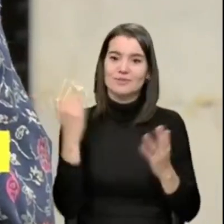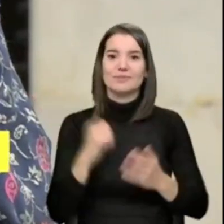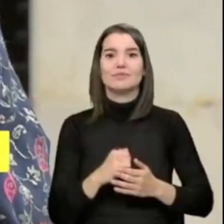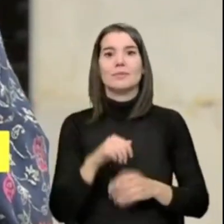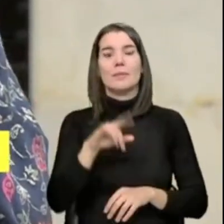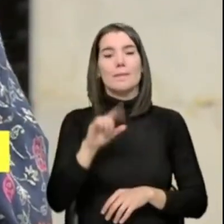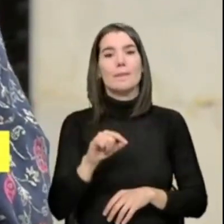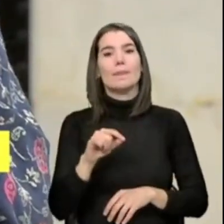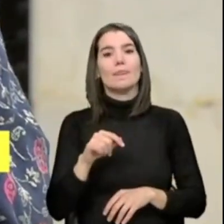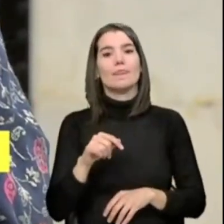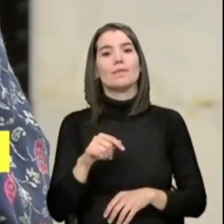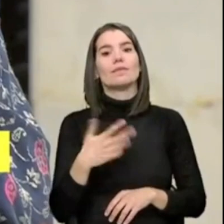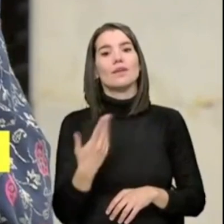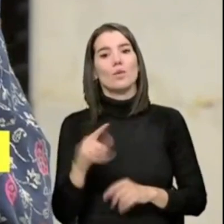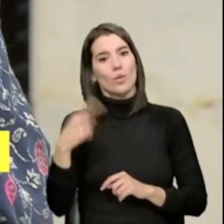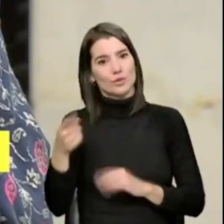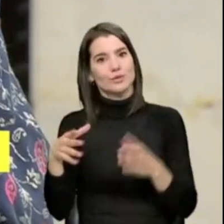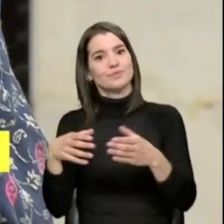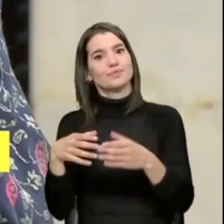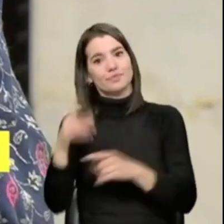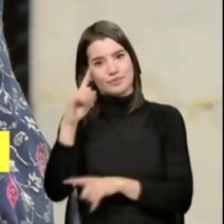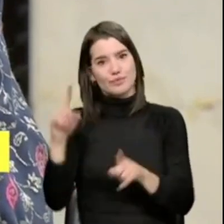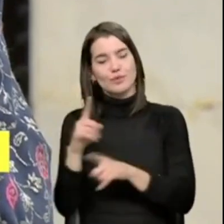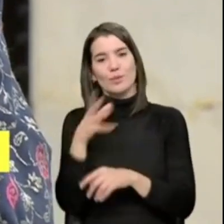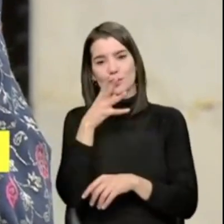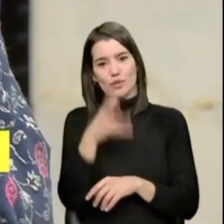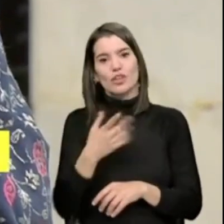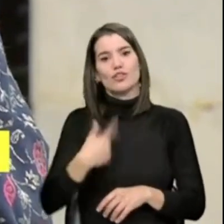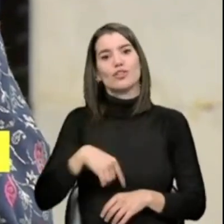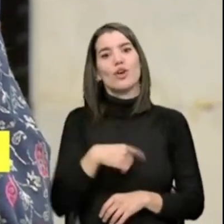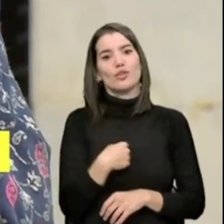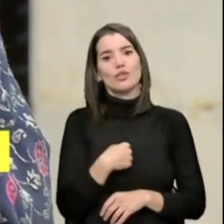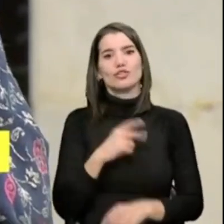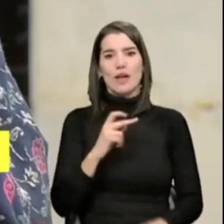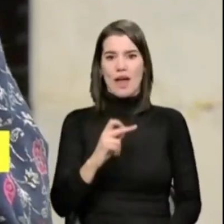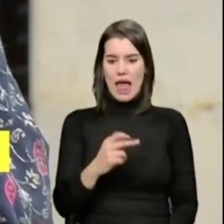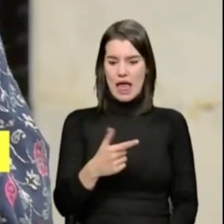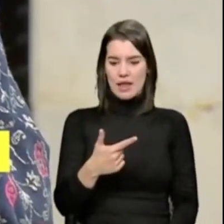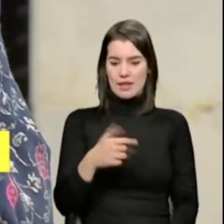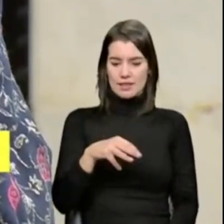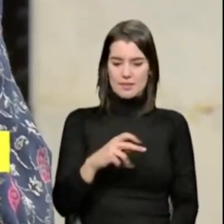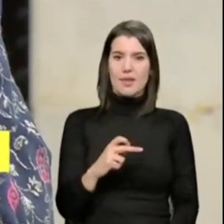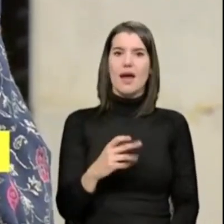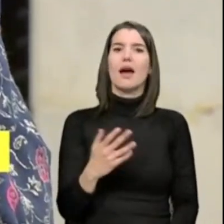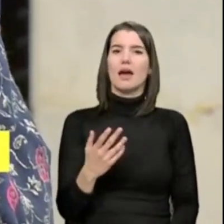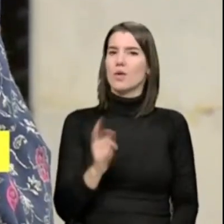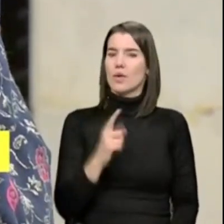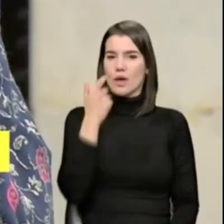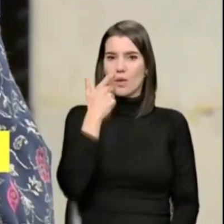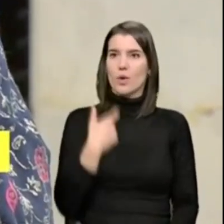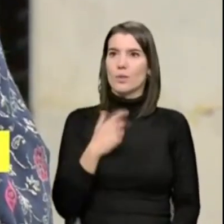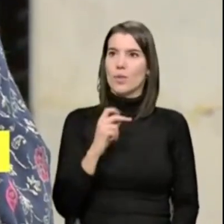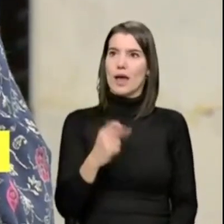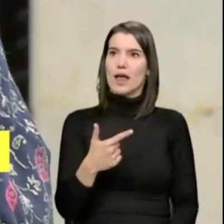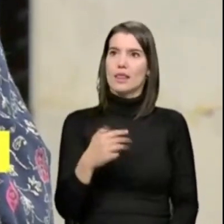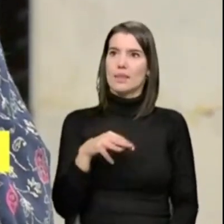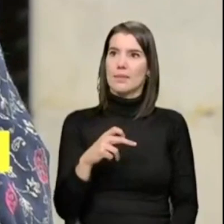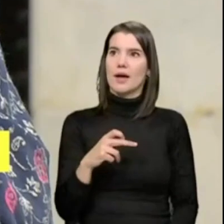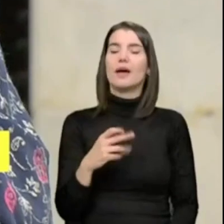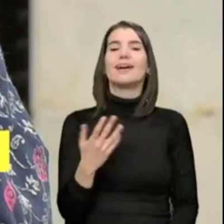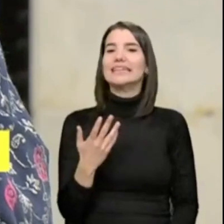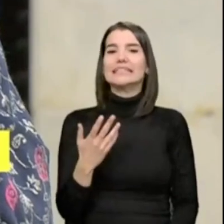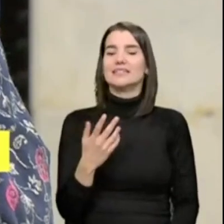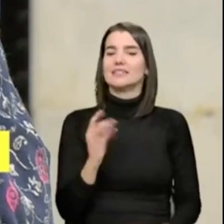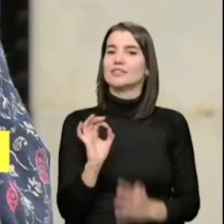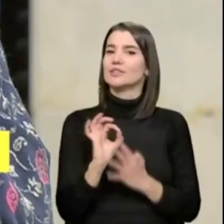e o Deus Swaminarayan diz que nós somos um Atma. Atma e não um corpo. O Atma é algo